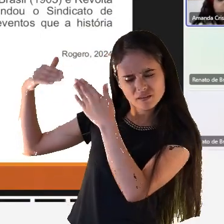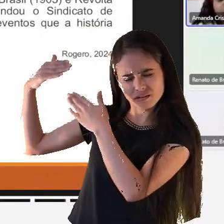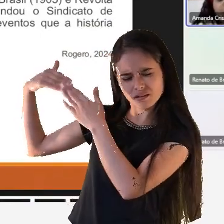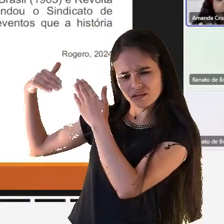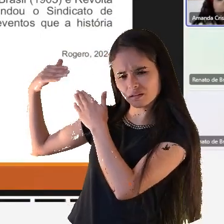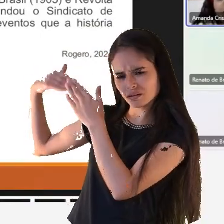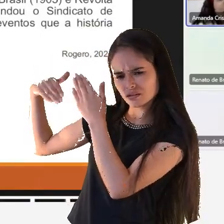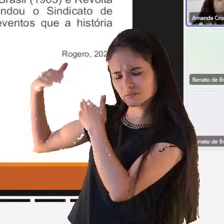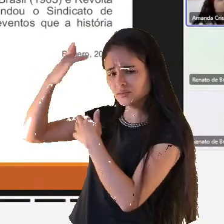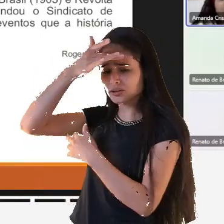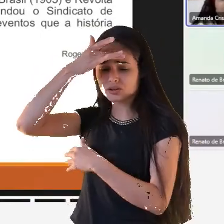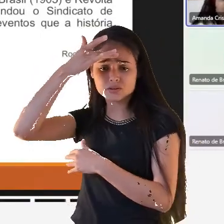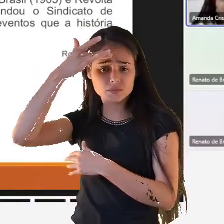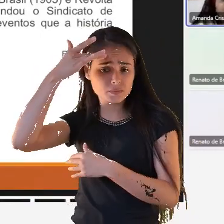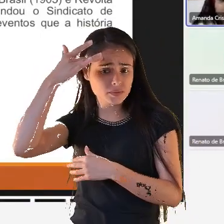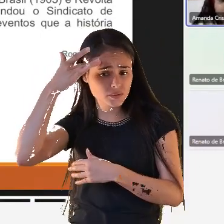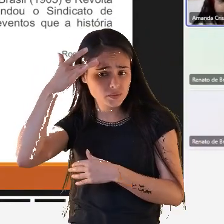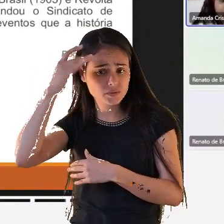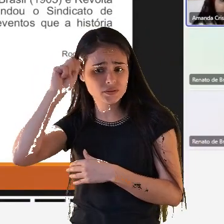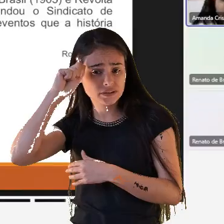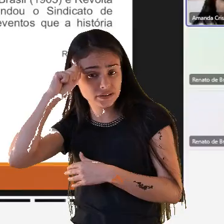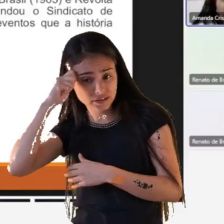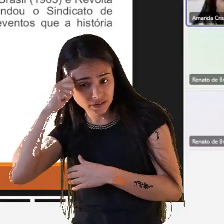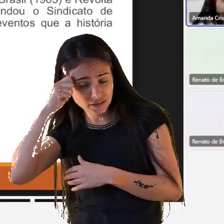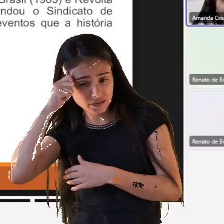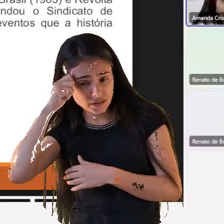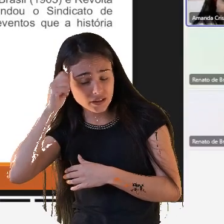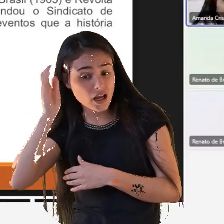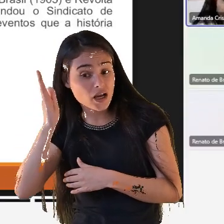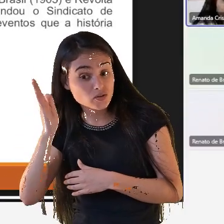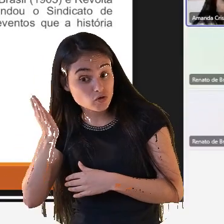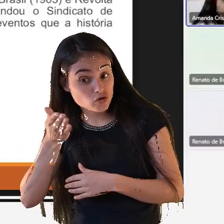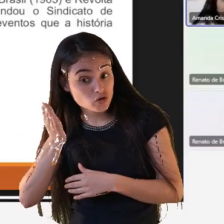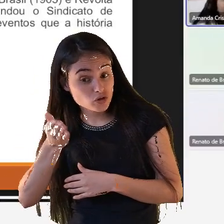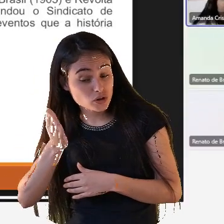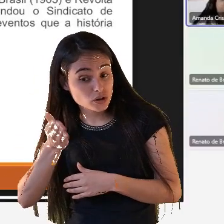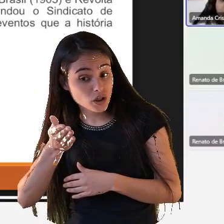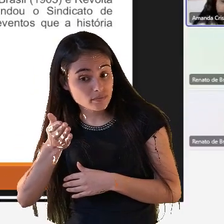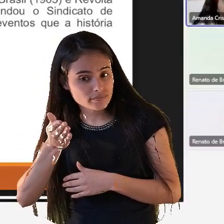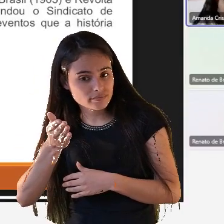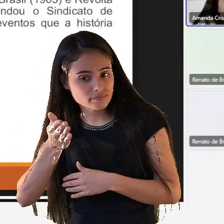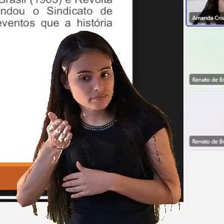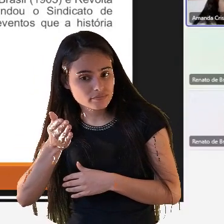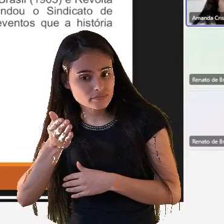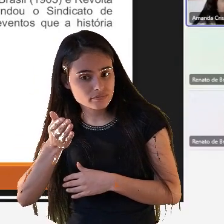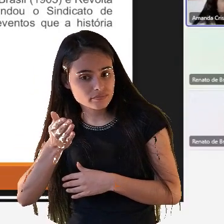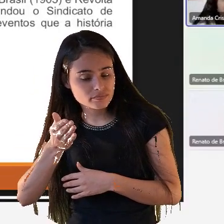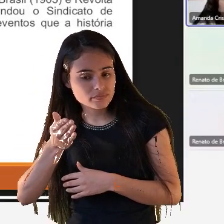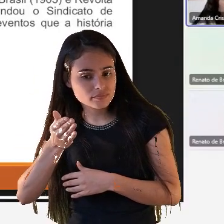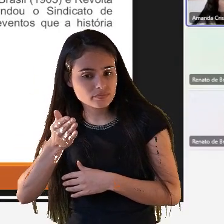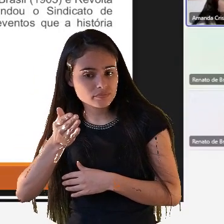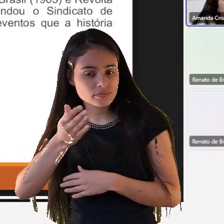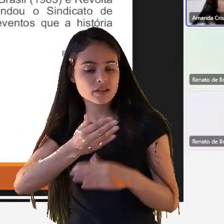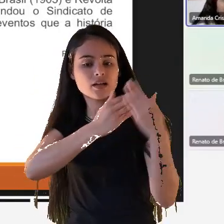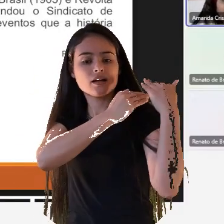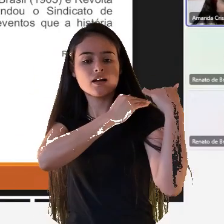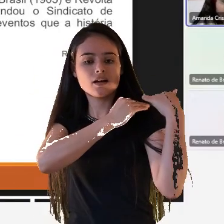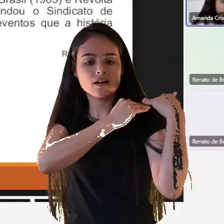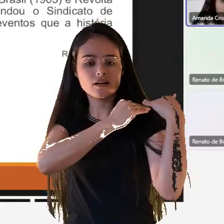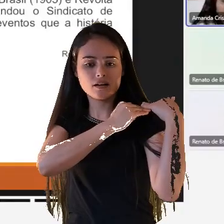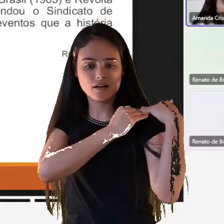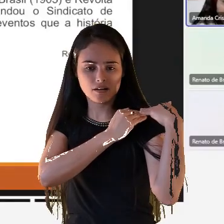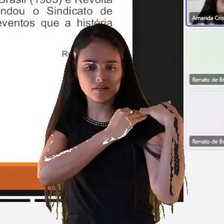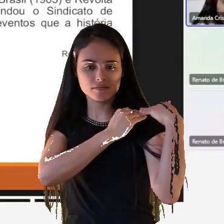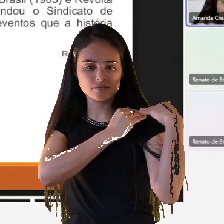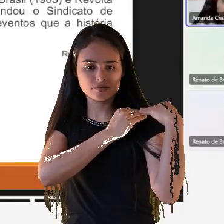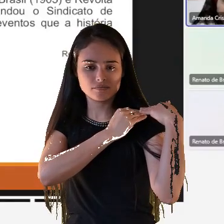essas pessoas, as pessoas negras já ocupavam, a grande maioria das pessoas negras ocupavam